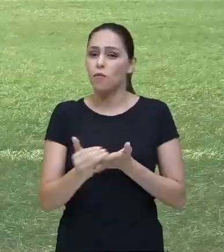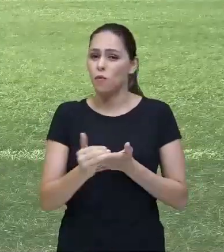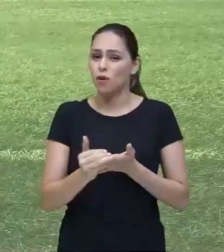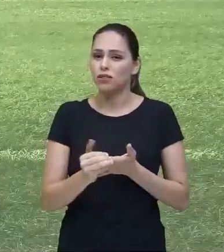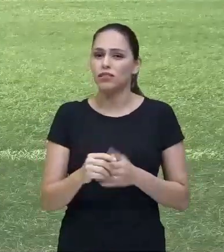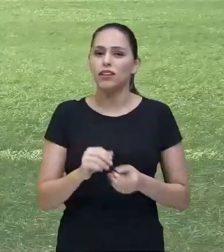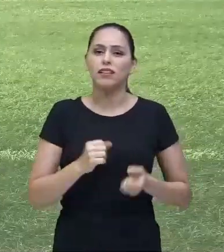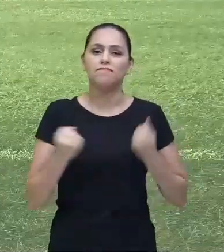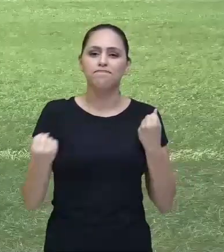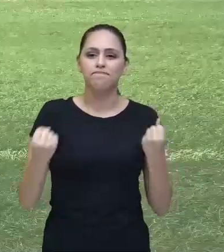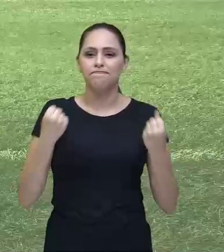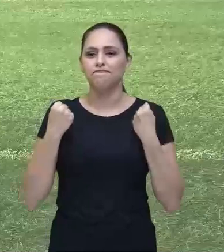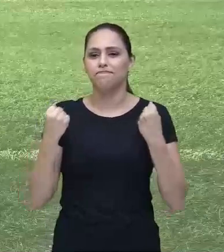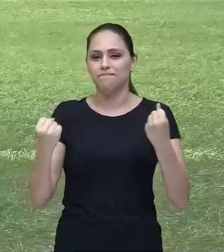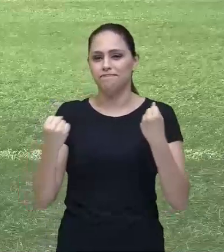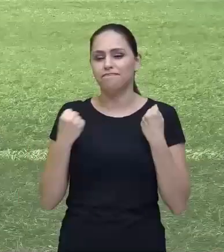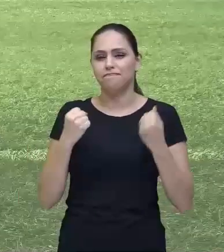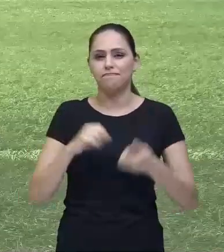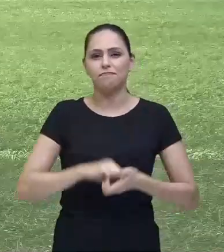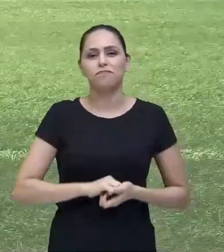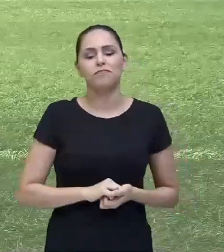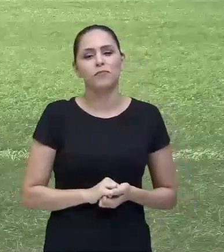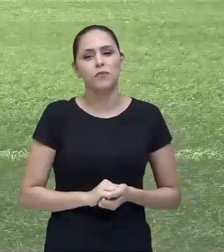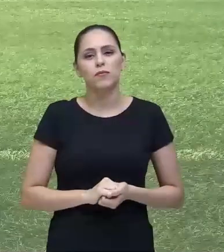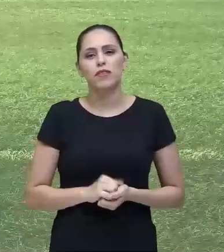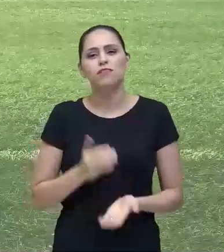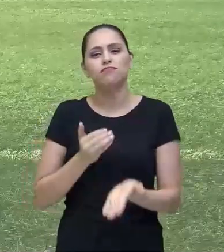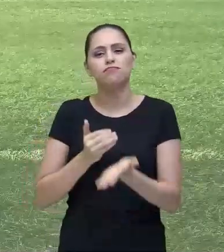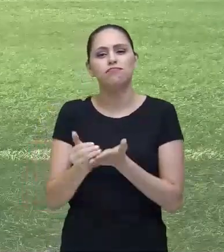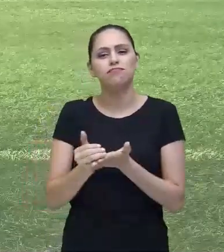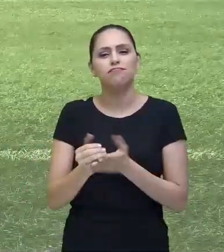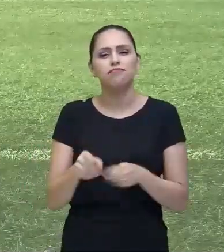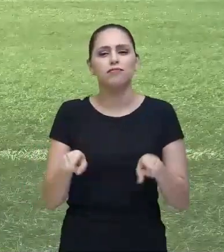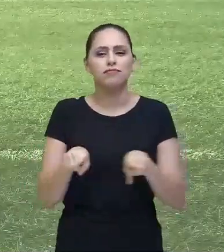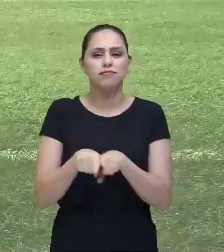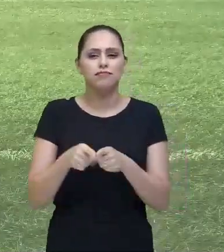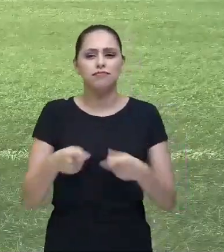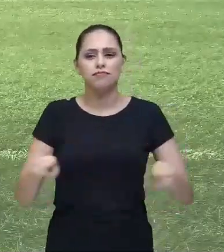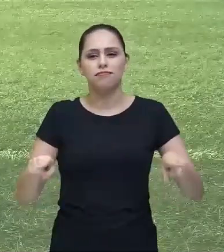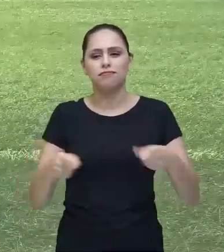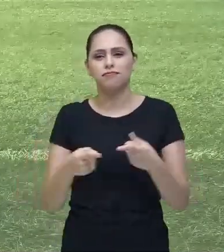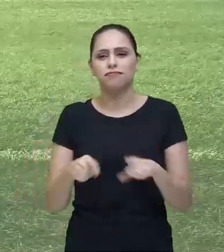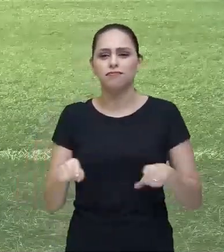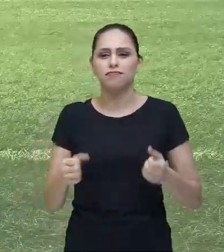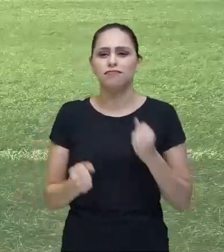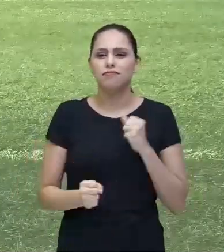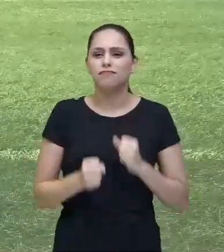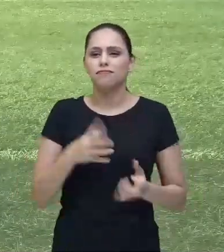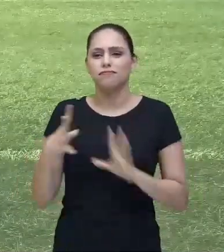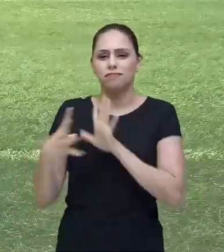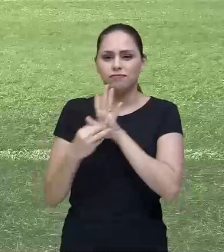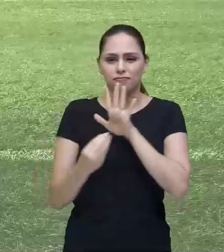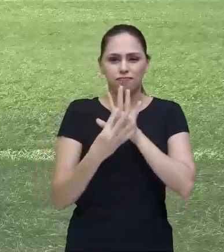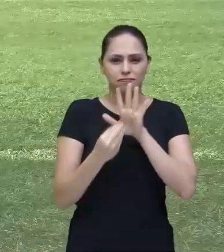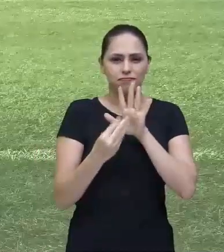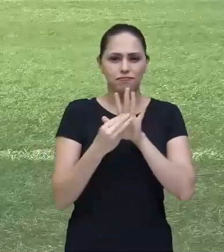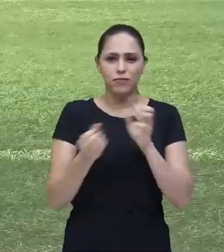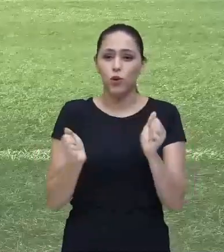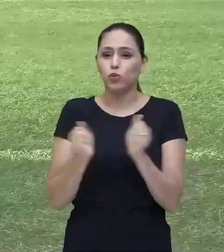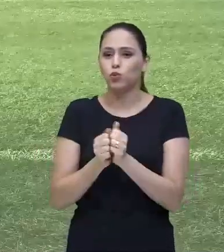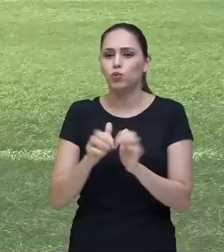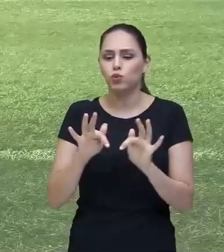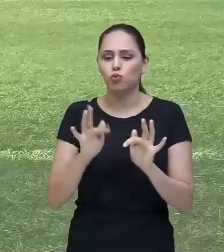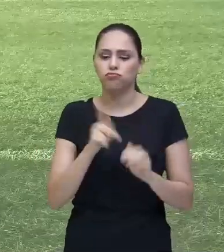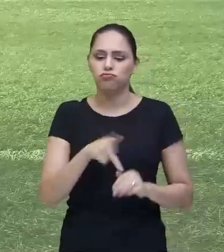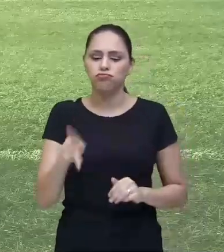hein? Com a professora Nathalie. Vamos lá, colocar a música, vai começar e a gente vai começar dançando, hein? Papai, isso. Mamãe, professores! Prepara, vamos